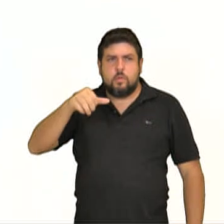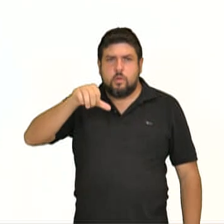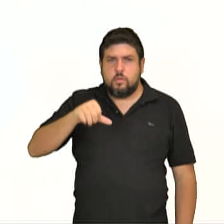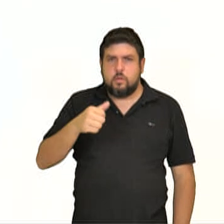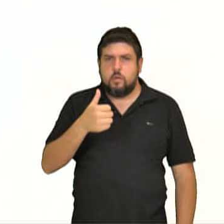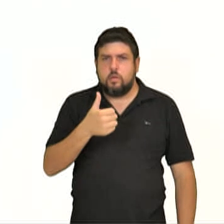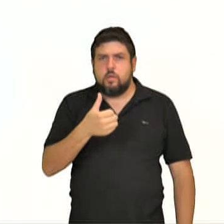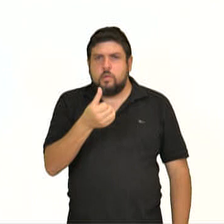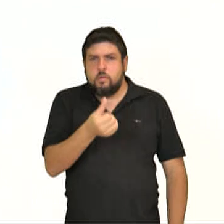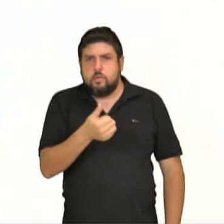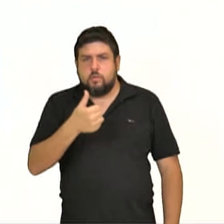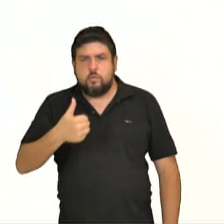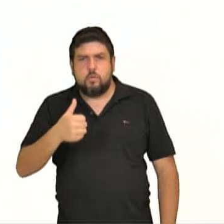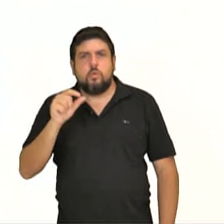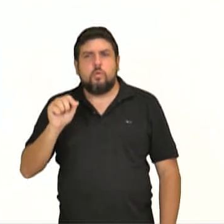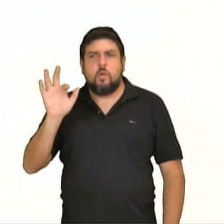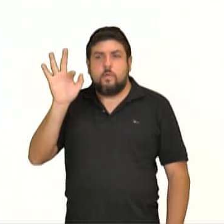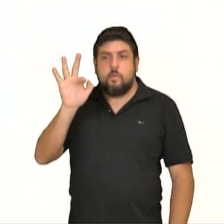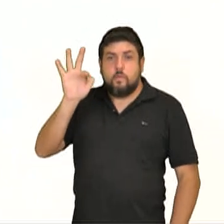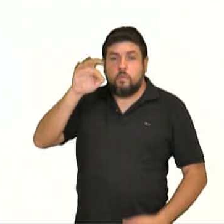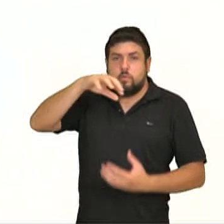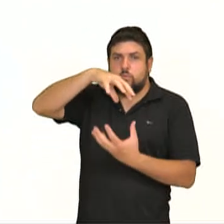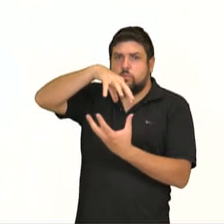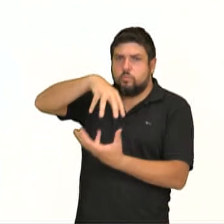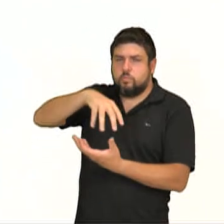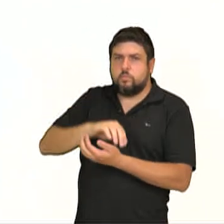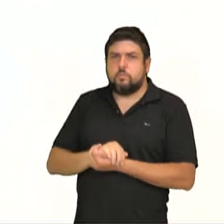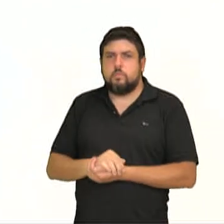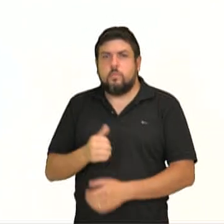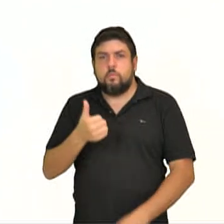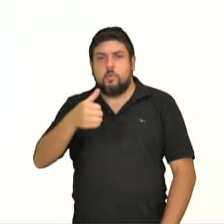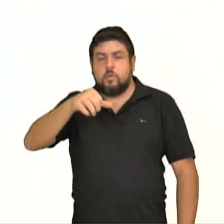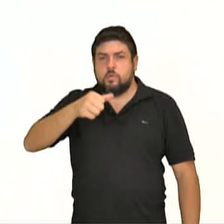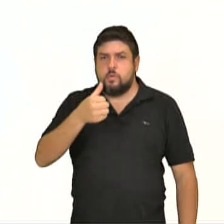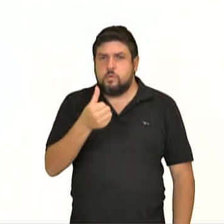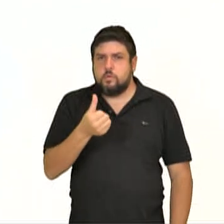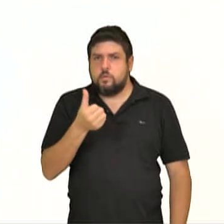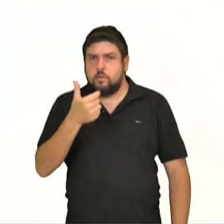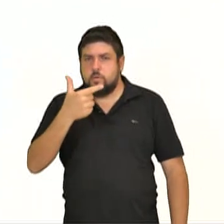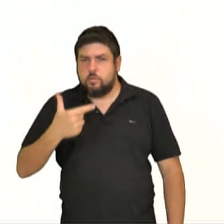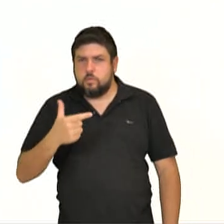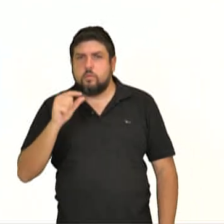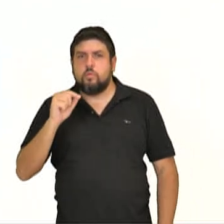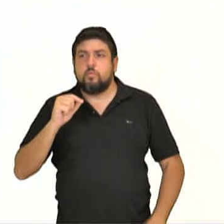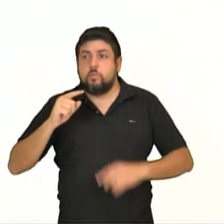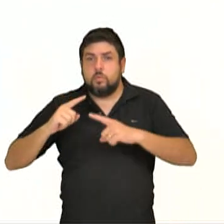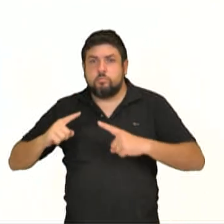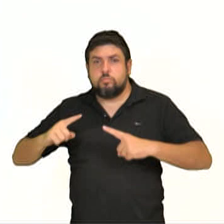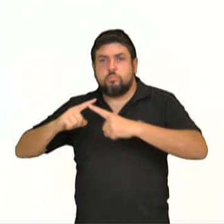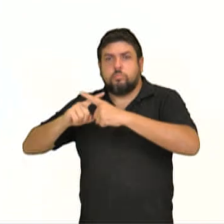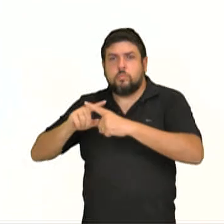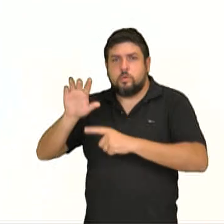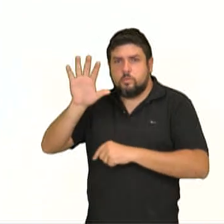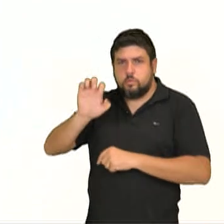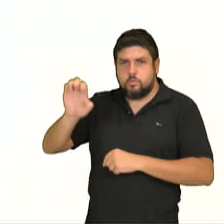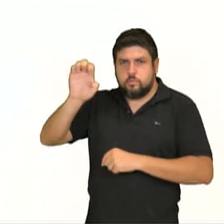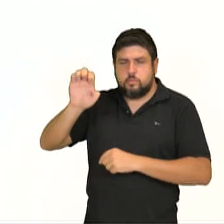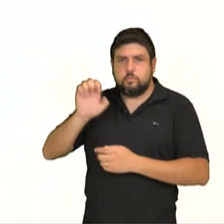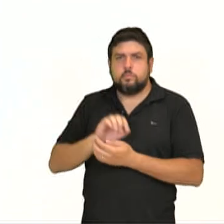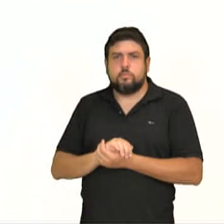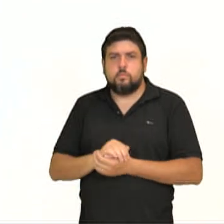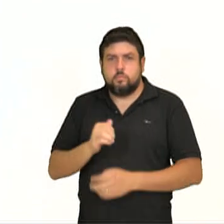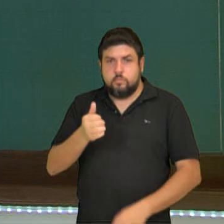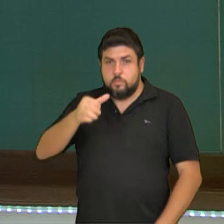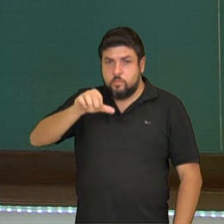de Orientação. Em 1962, a gente teve o Campeonato Europeu de Orientação. E, em 65,